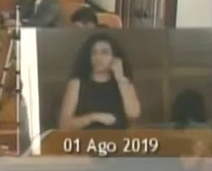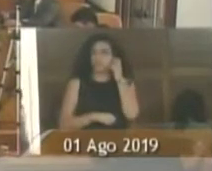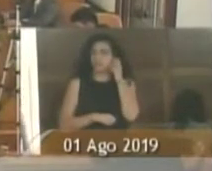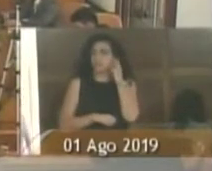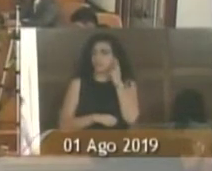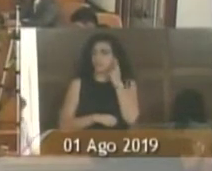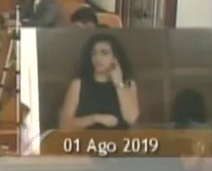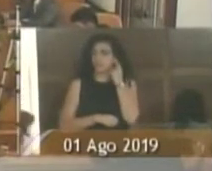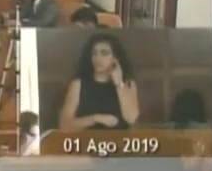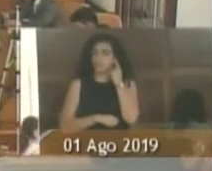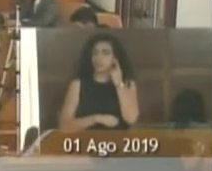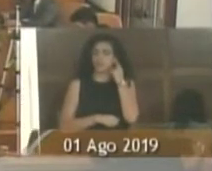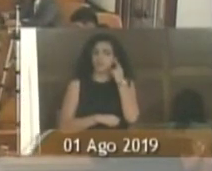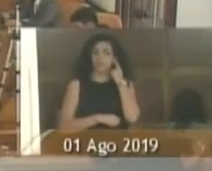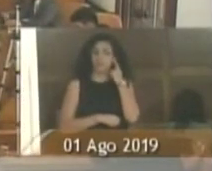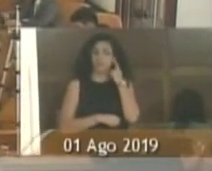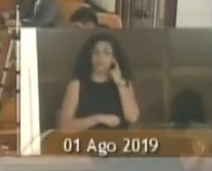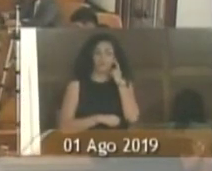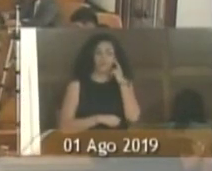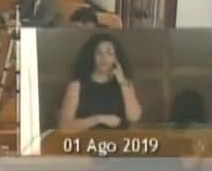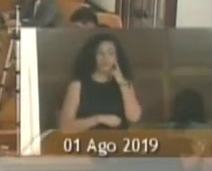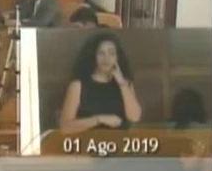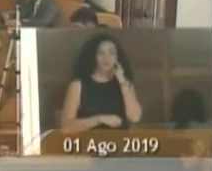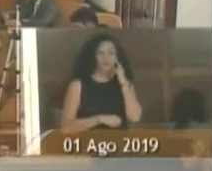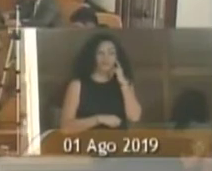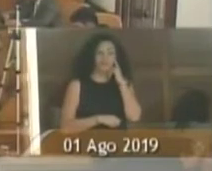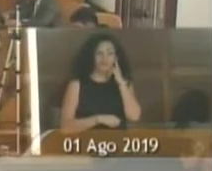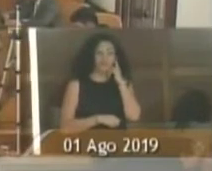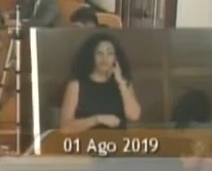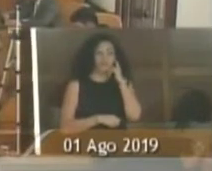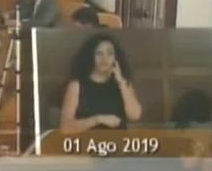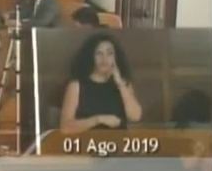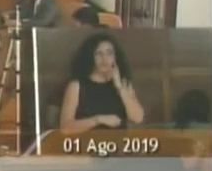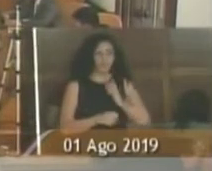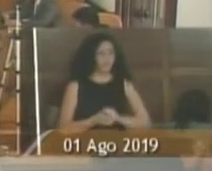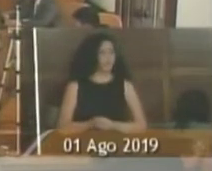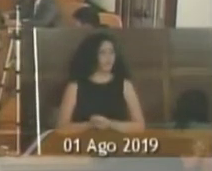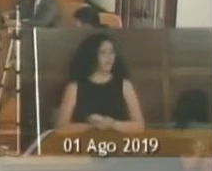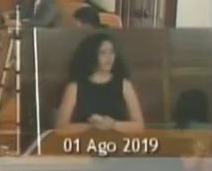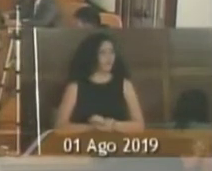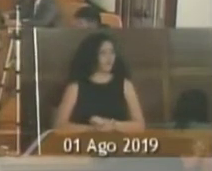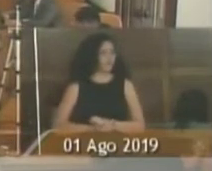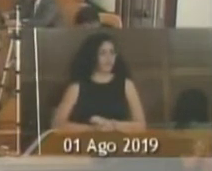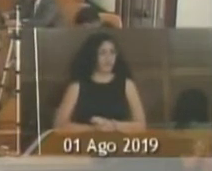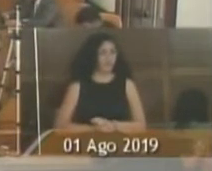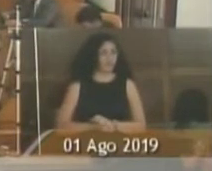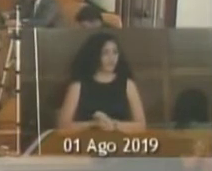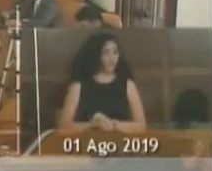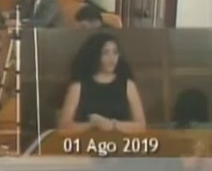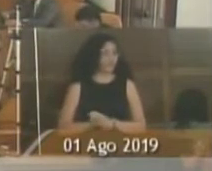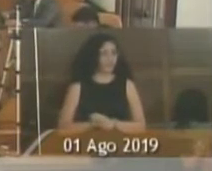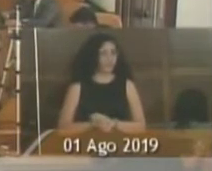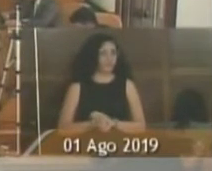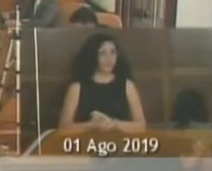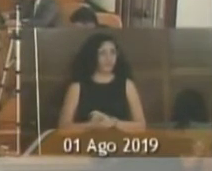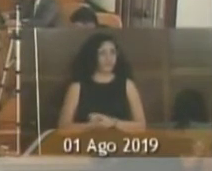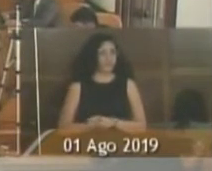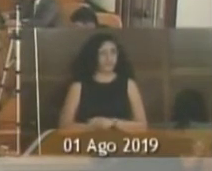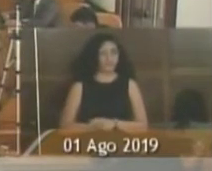que... Max, pode dar uma olhadinha aqui no... Por favor.